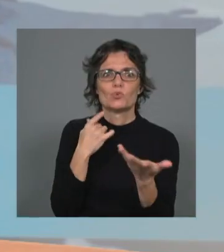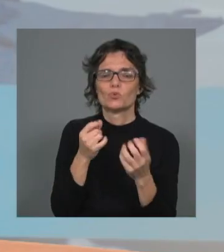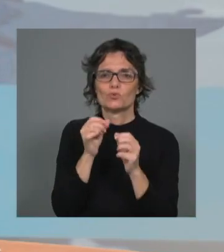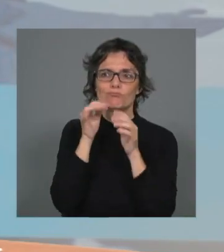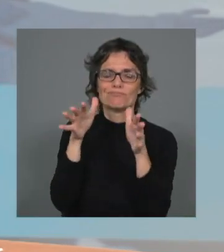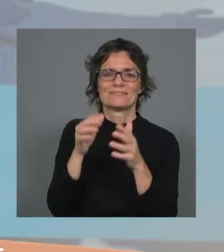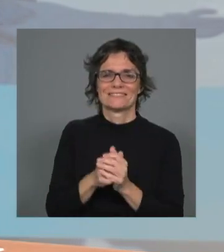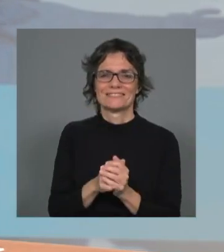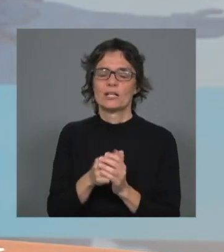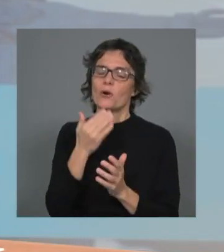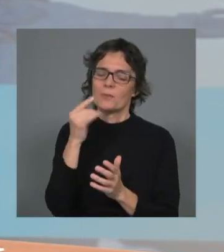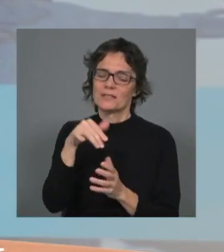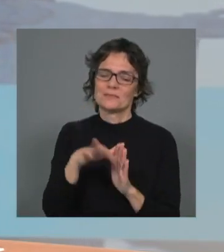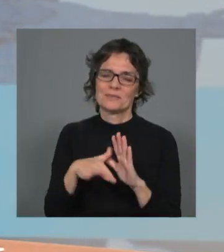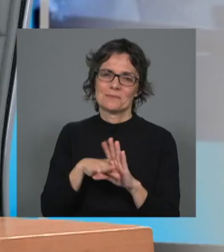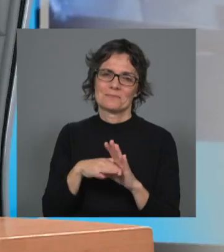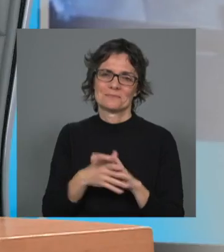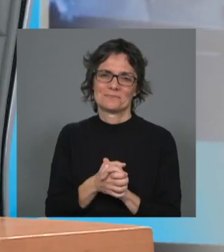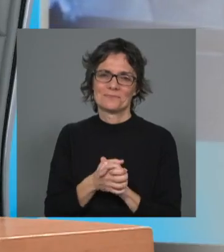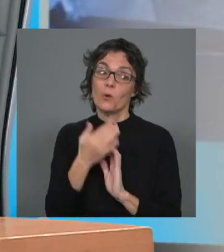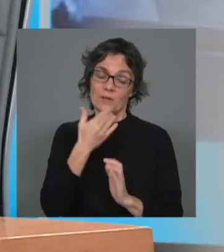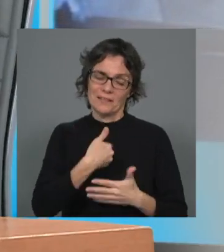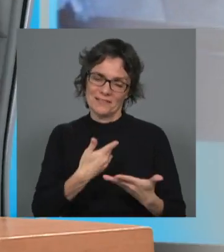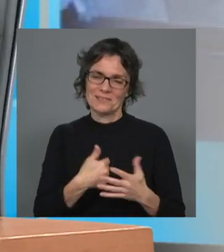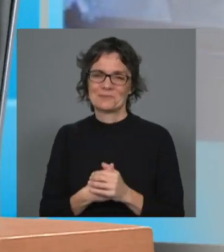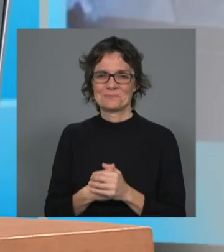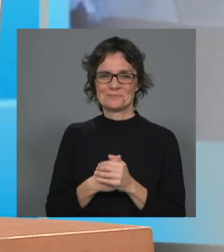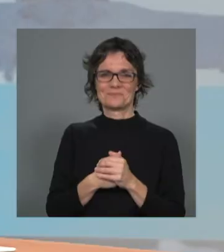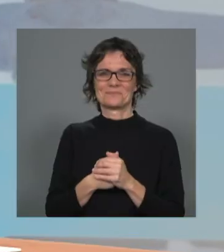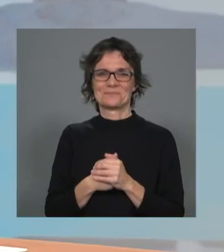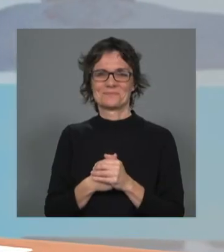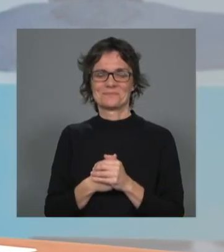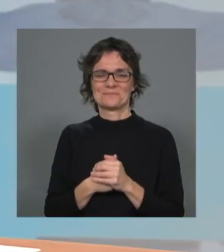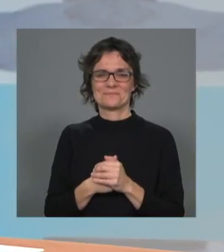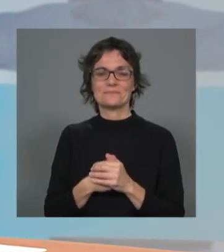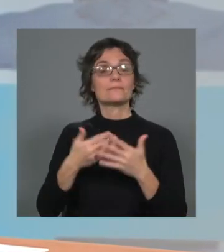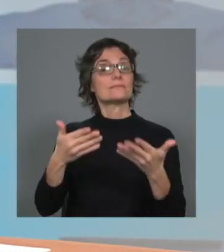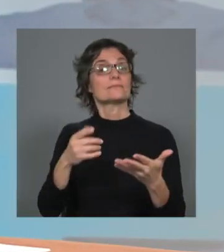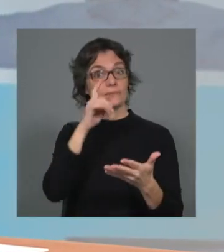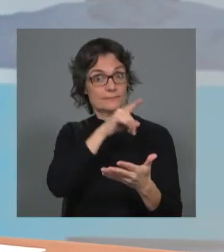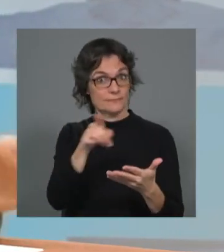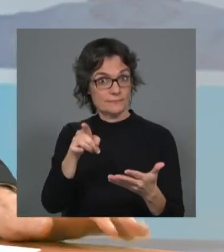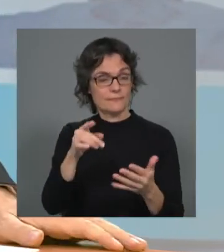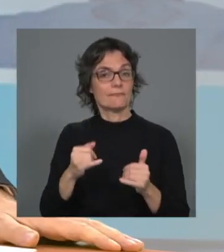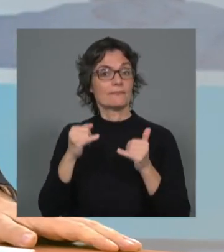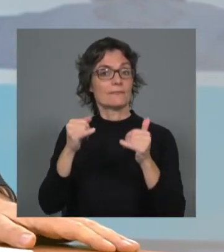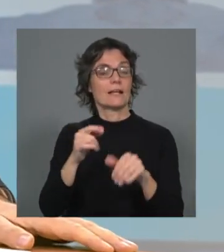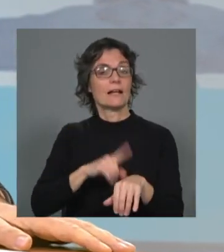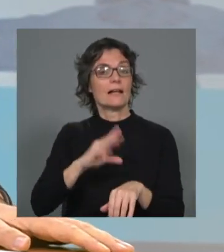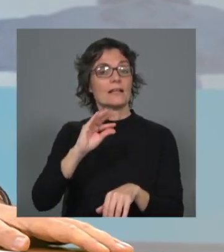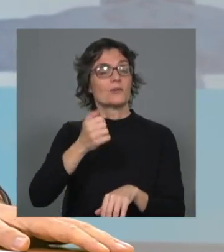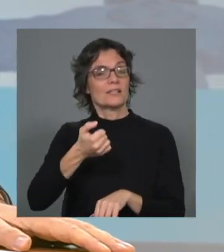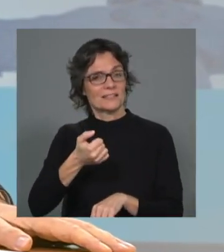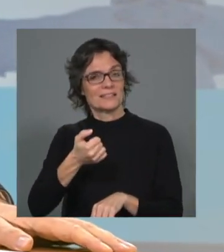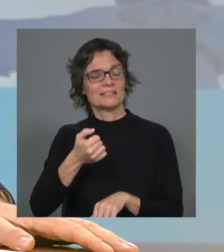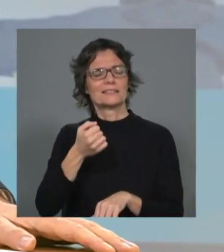pela sua presença aqui entre nós. Muito obrigada também pelo convite que fizeram. Resta-me lembrar que mais logo pelas 22h45